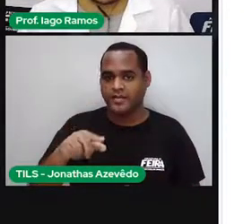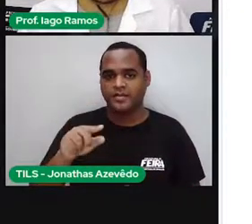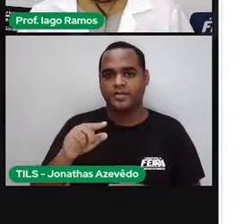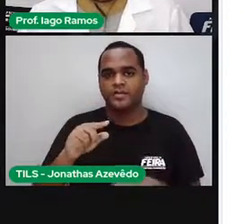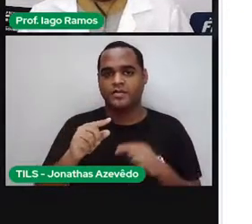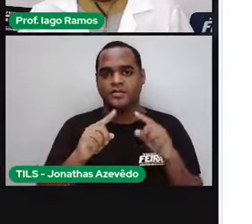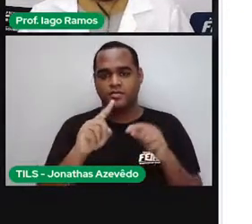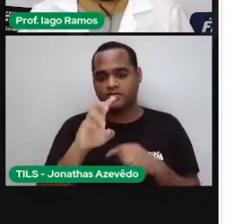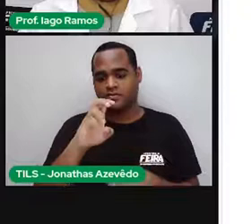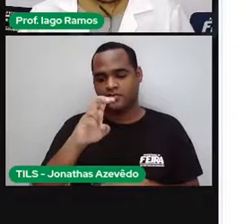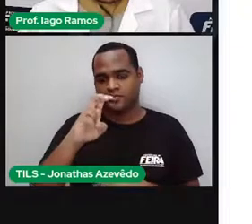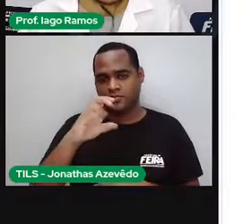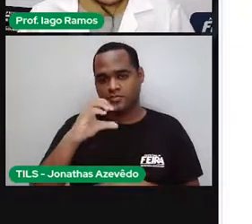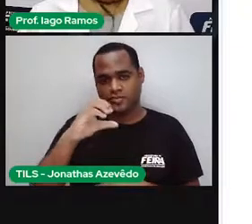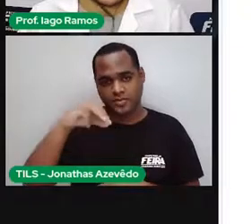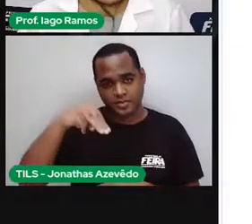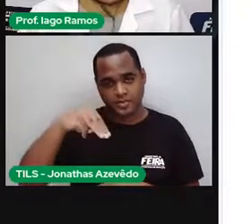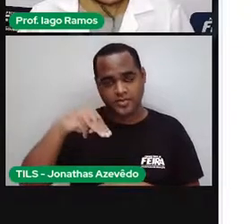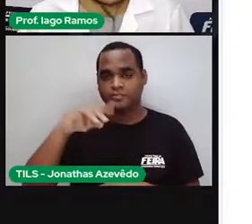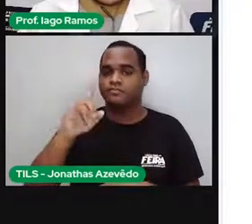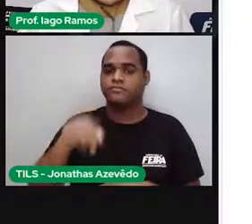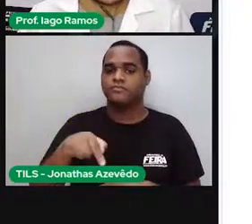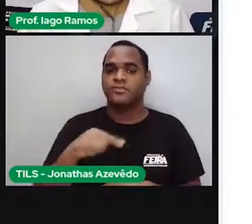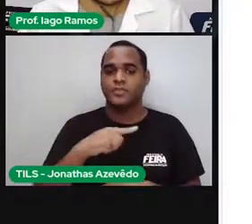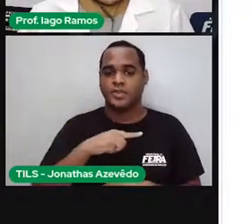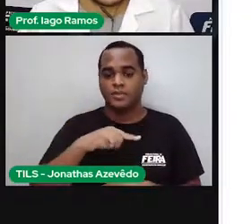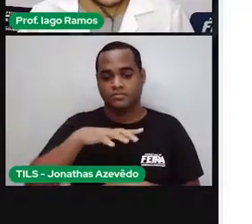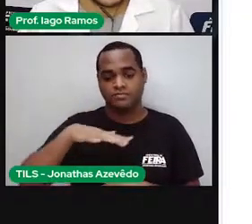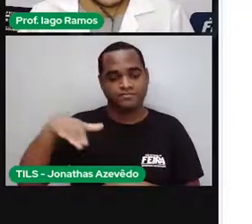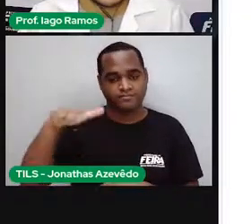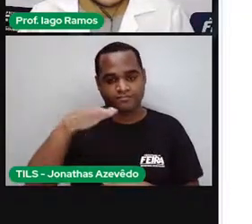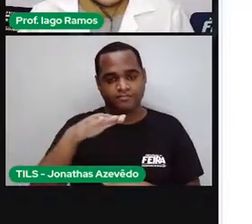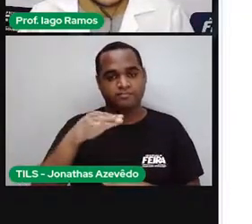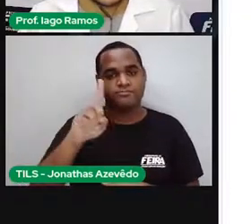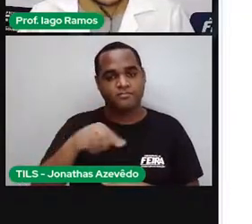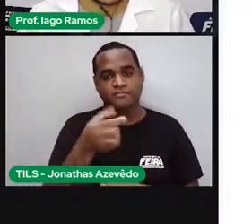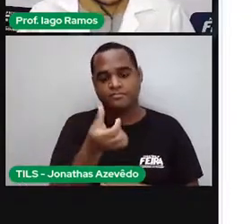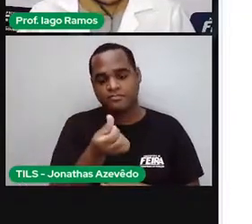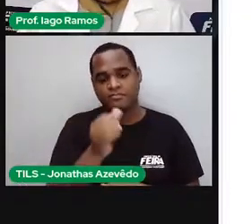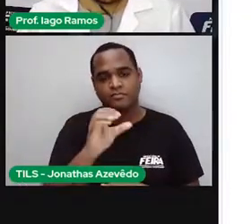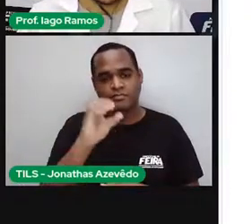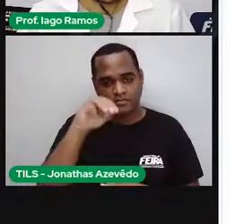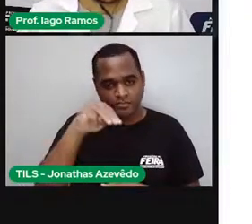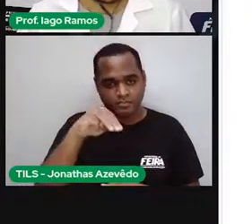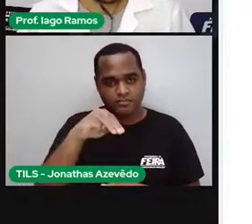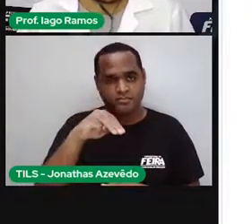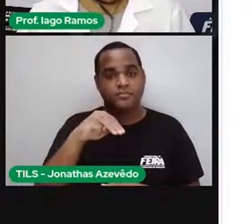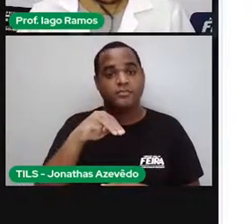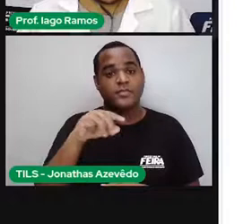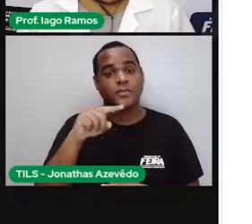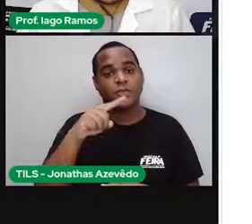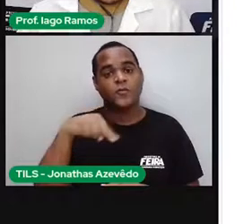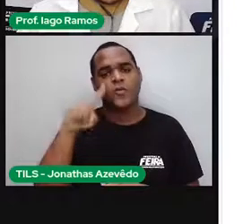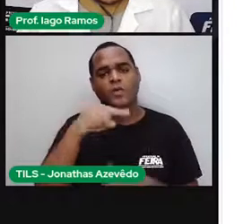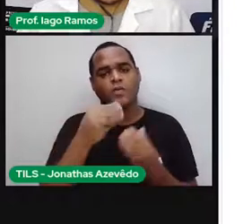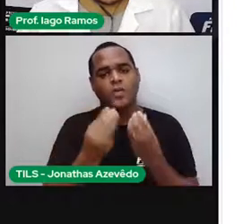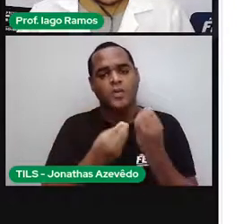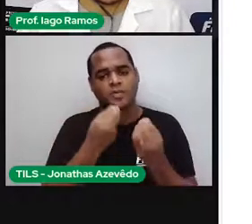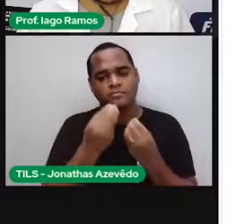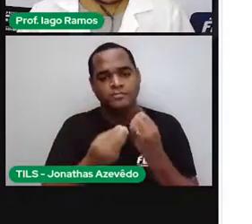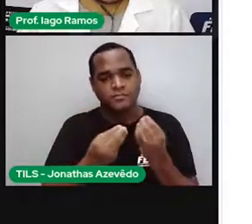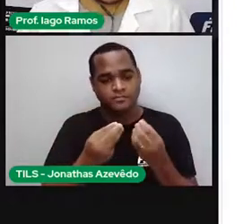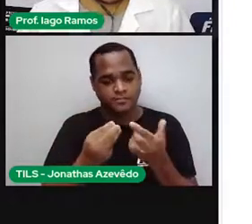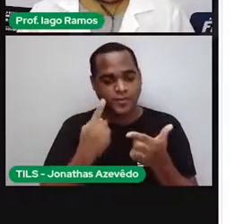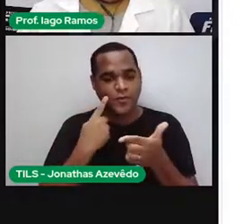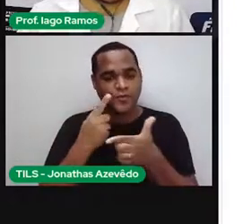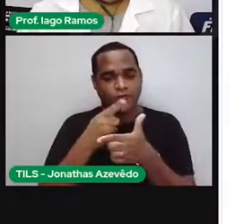5 é a base desse retângulo é 6 e quando eu divido aqui ó